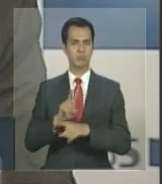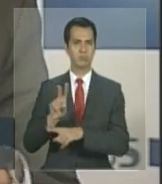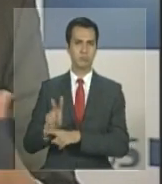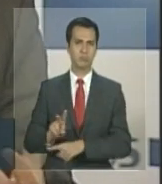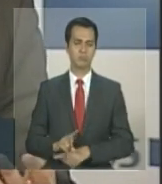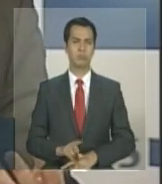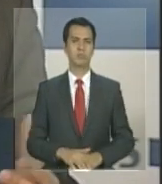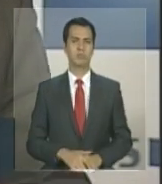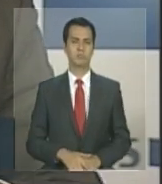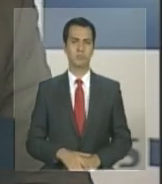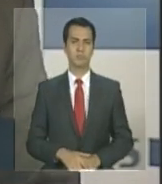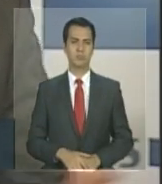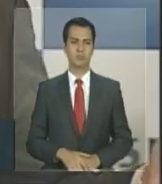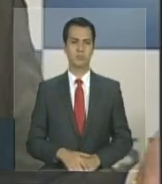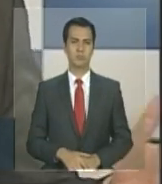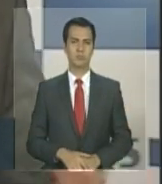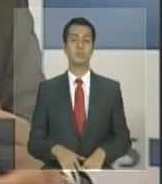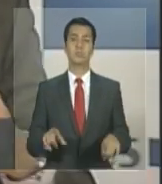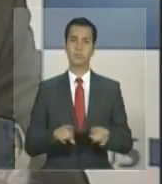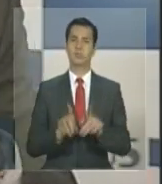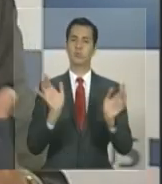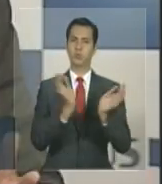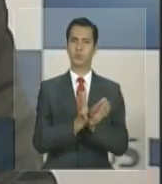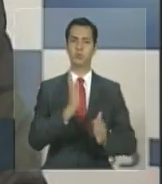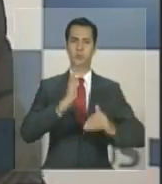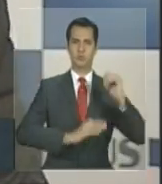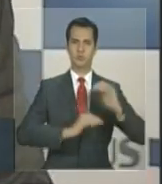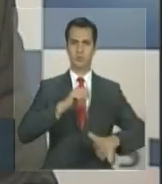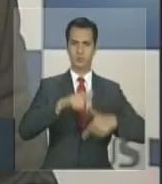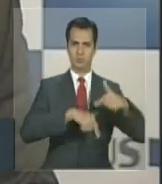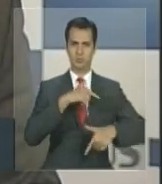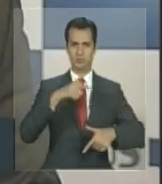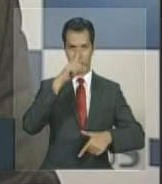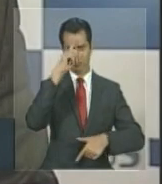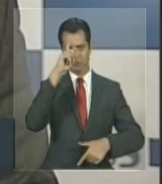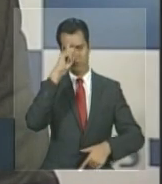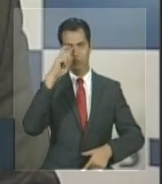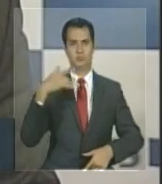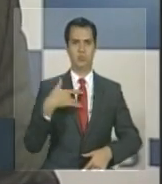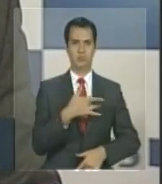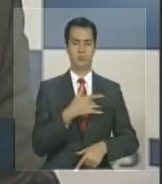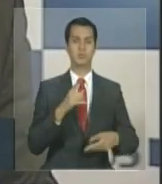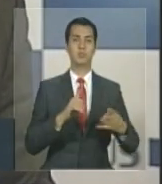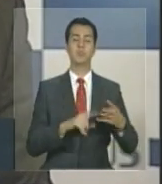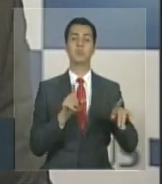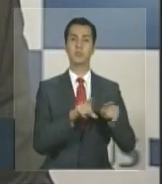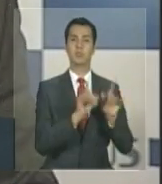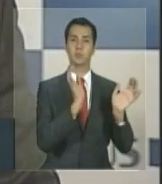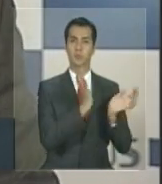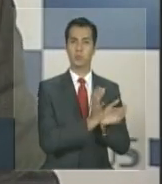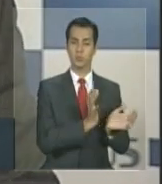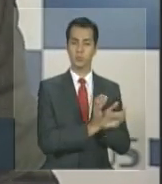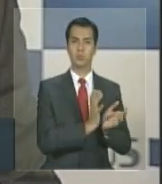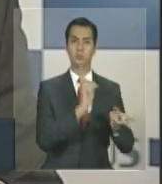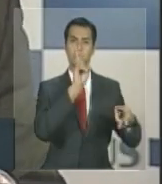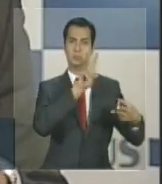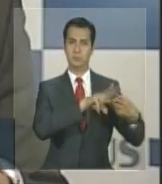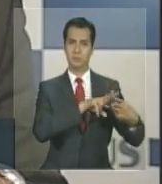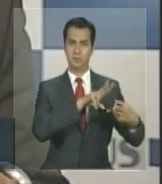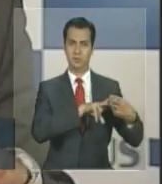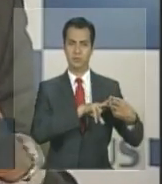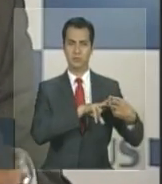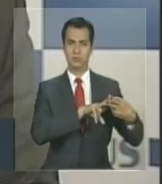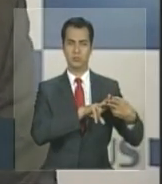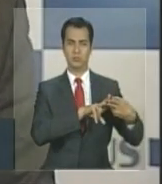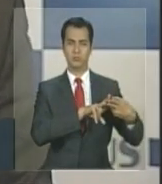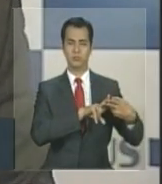e também a os profissionais de saúde todos, e também a população em situação prisional, privação de liberdade, que o nosso